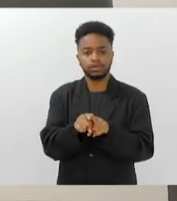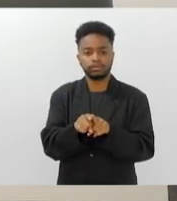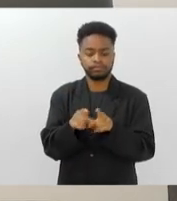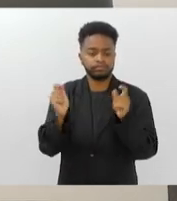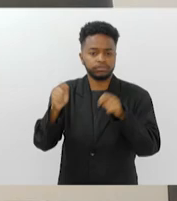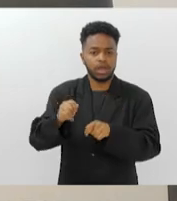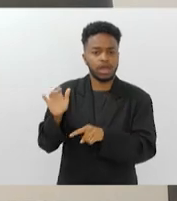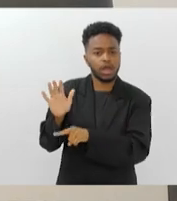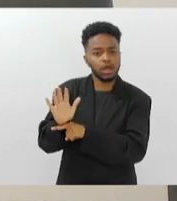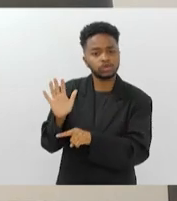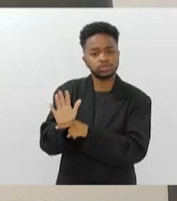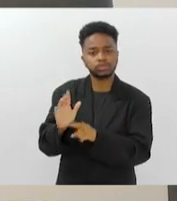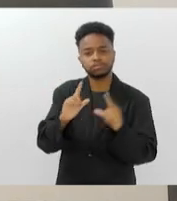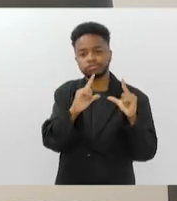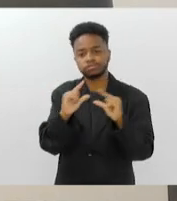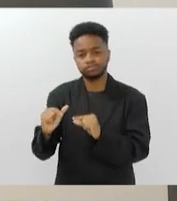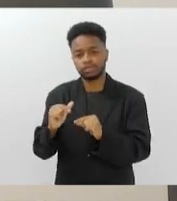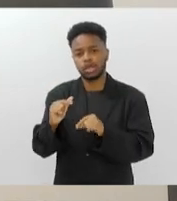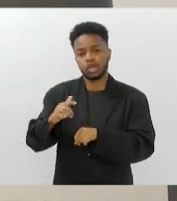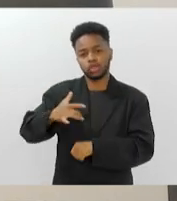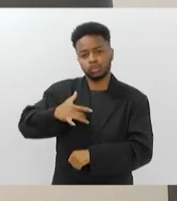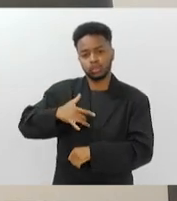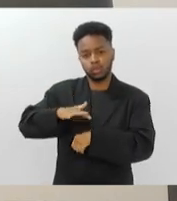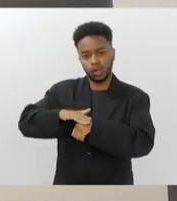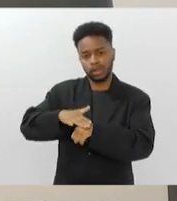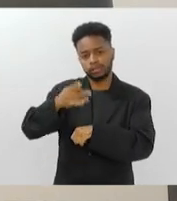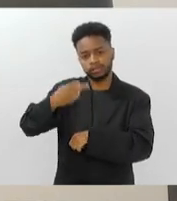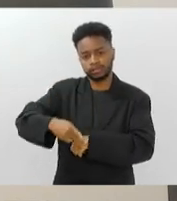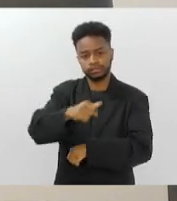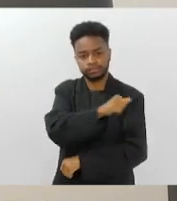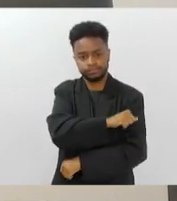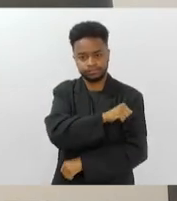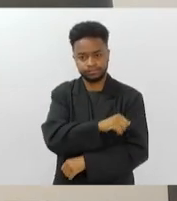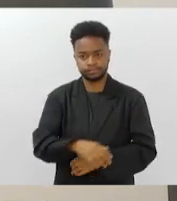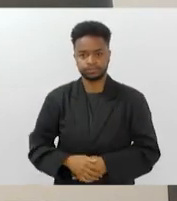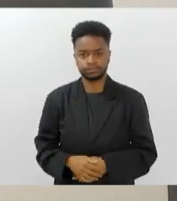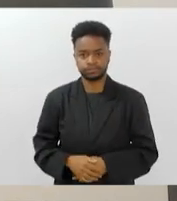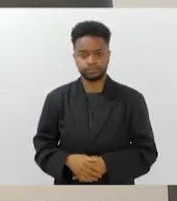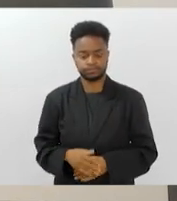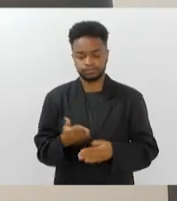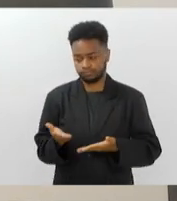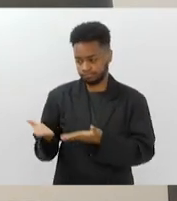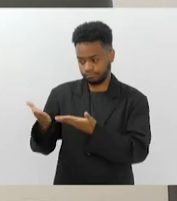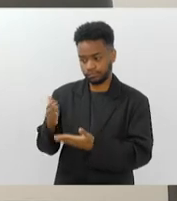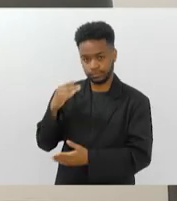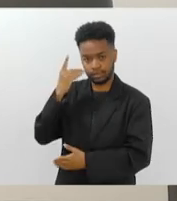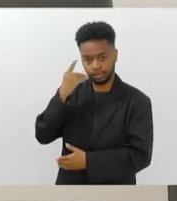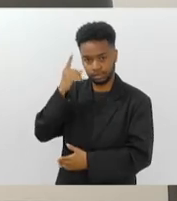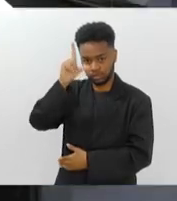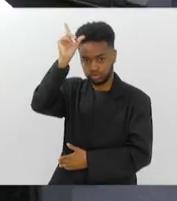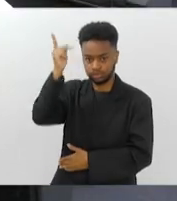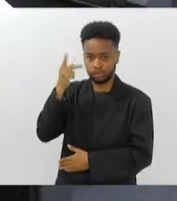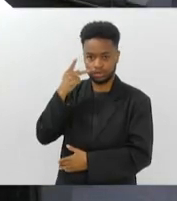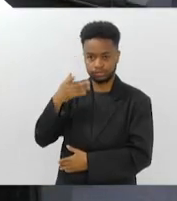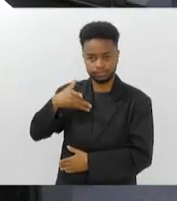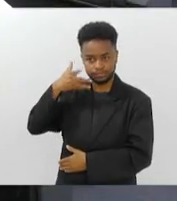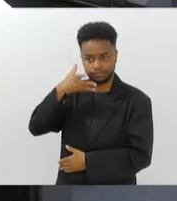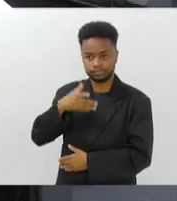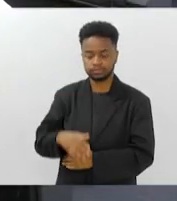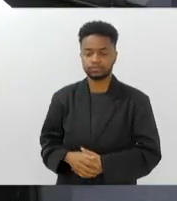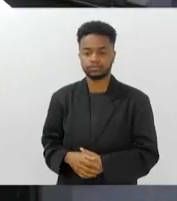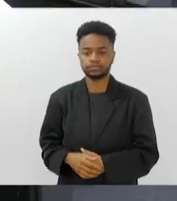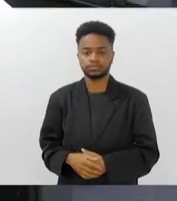contribuir paraa redução da tuberculose no estado do Rio de Janeiro Deputado gusp